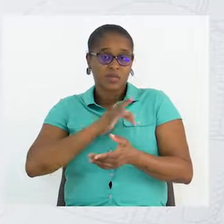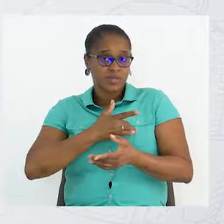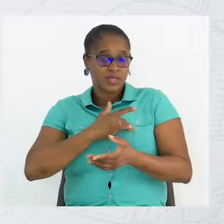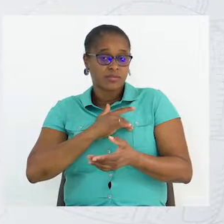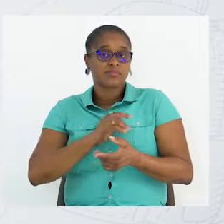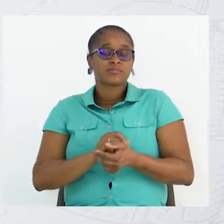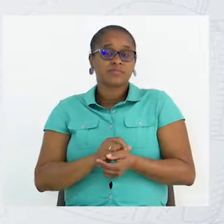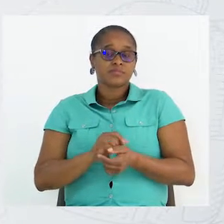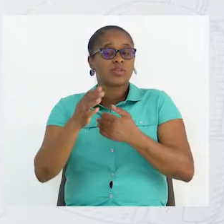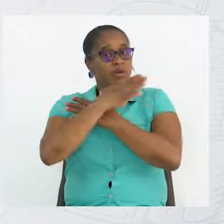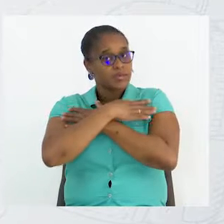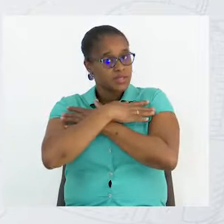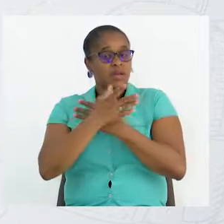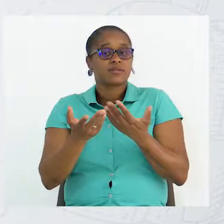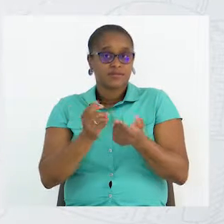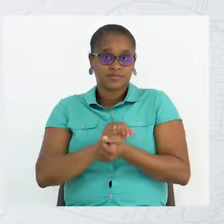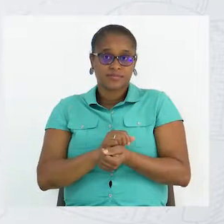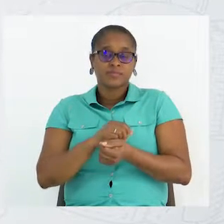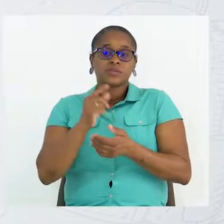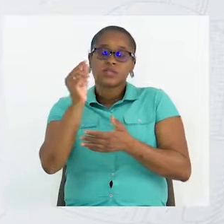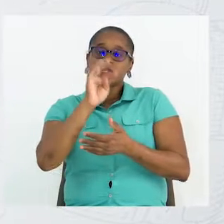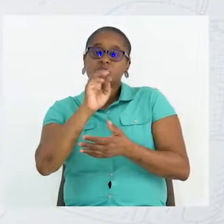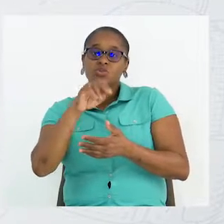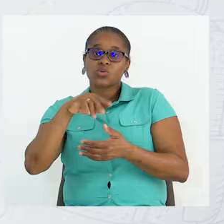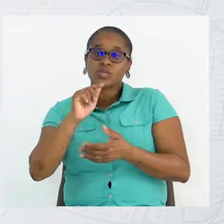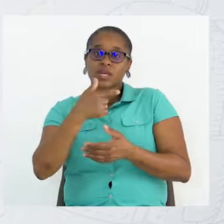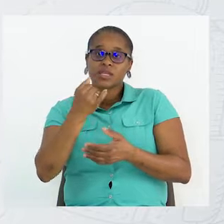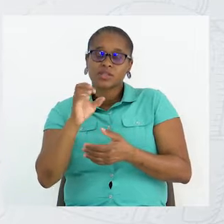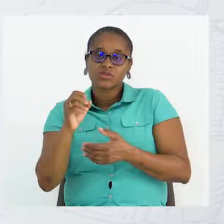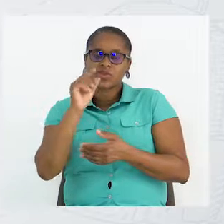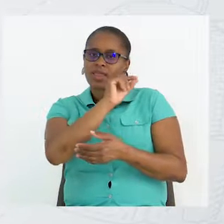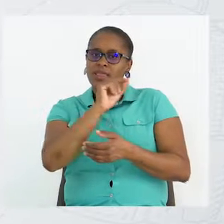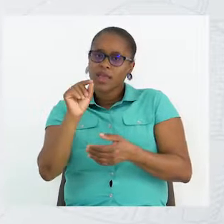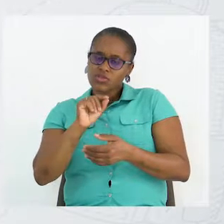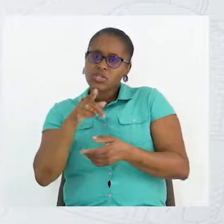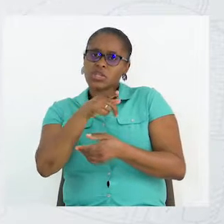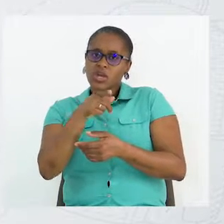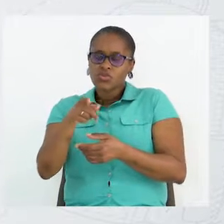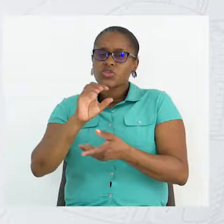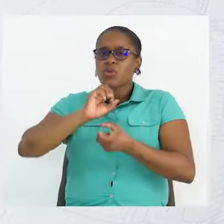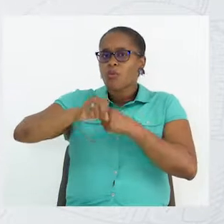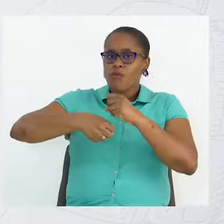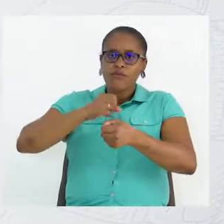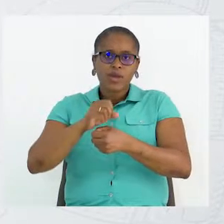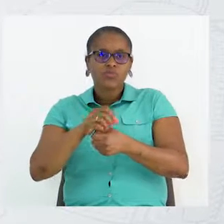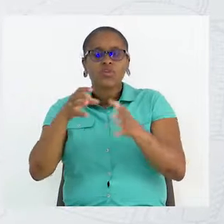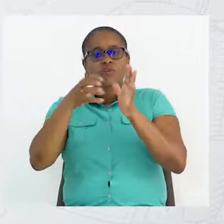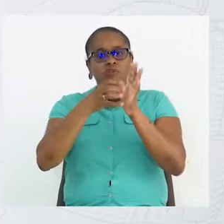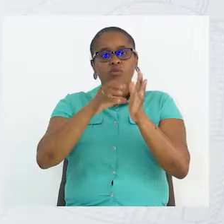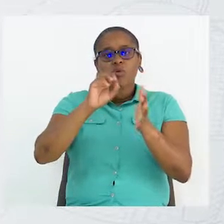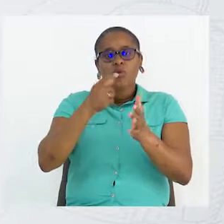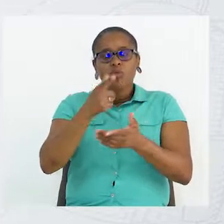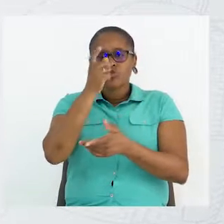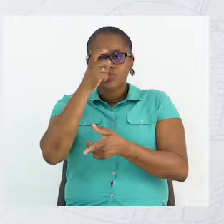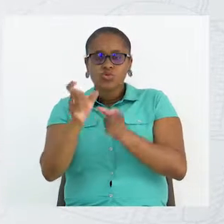os signos cinéticos são aqueles traços indicadores de movimento nas figuras ou personagens, como podem